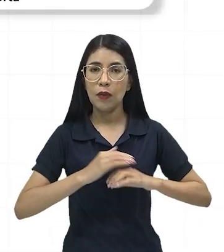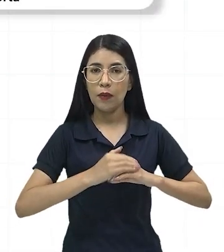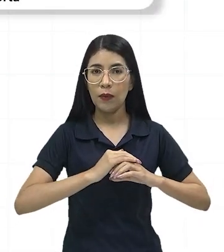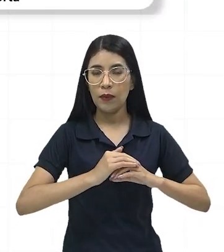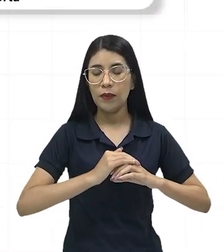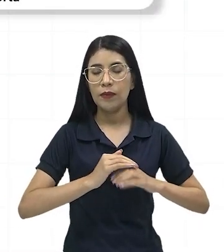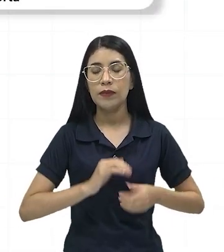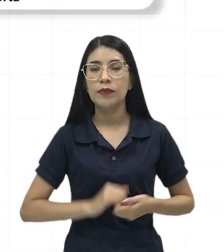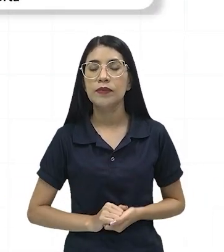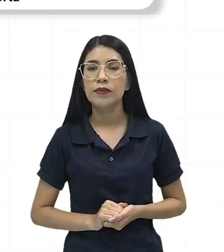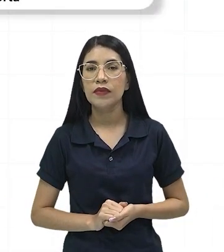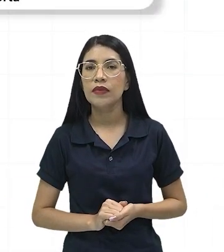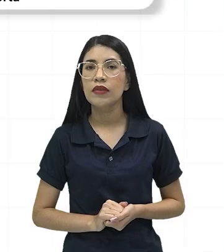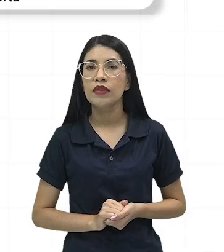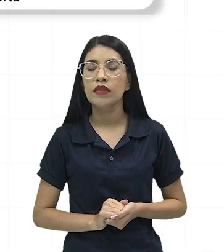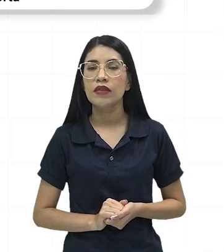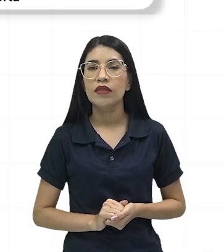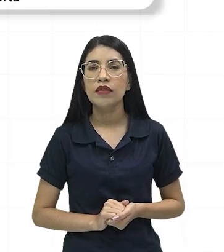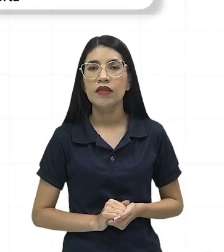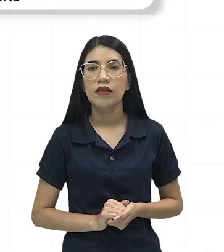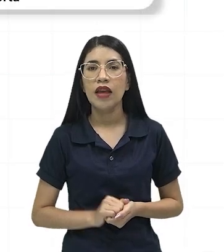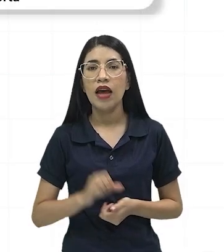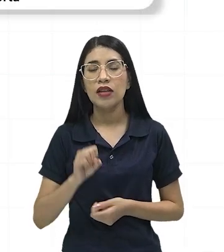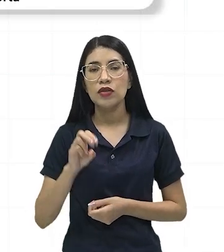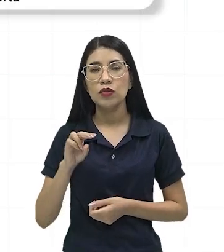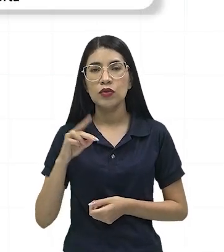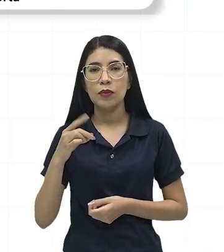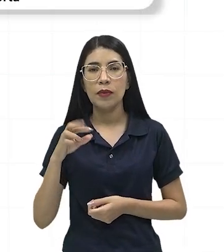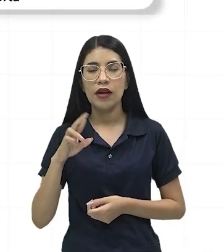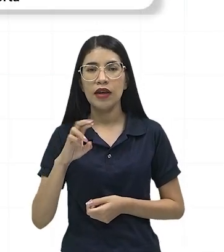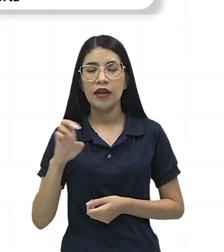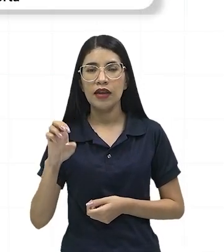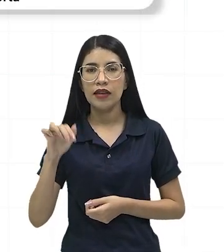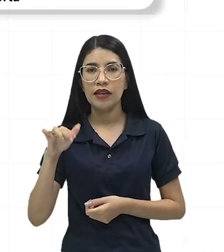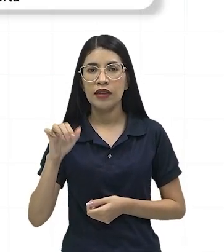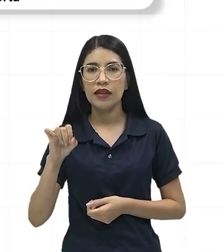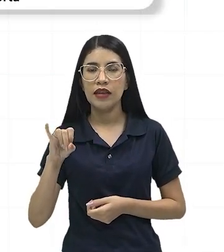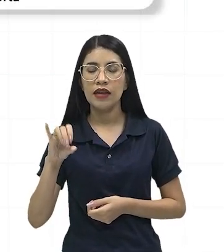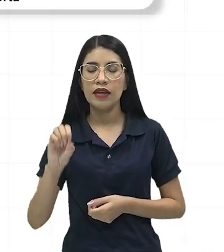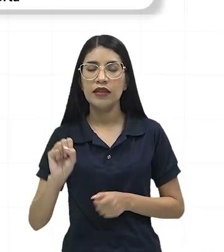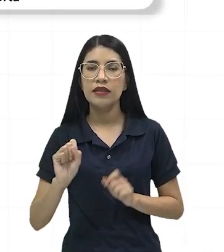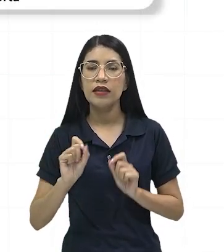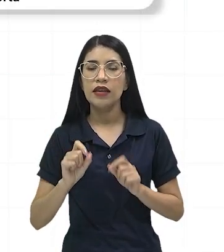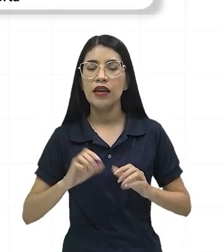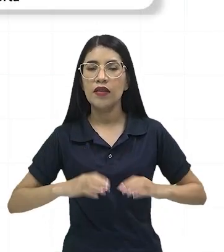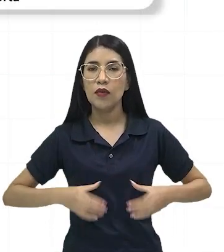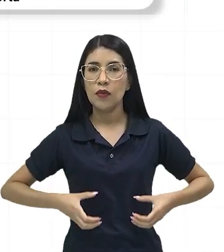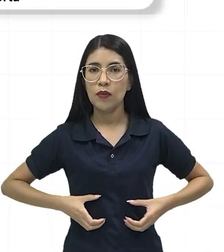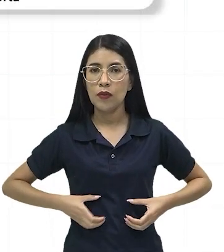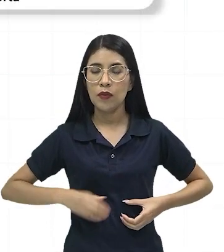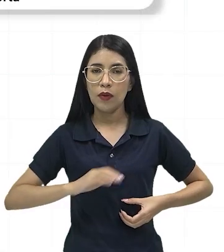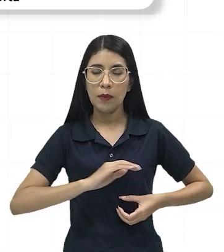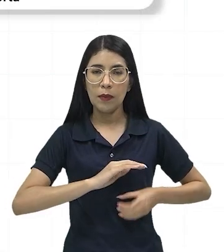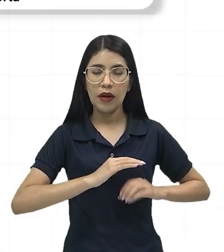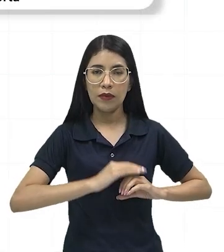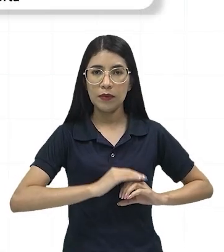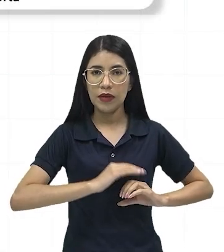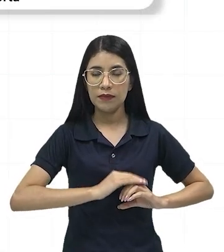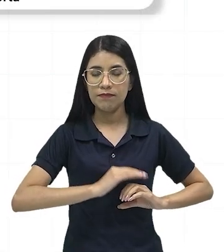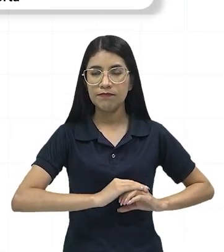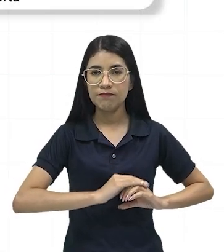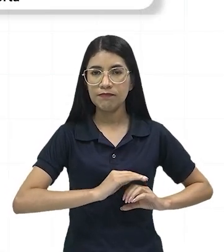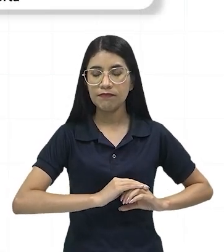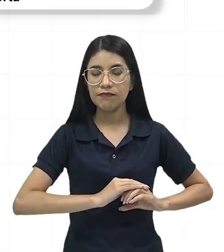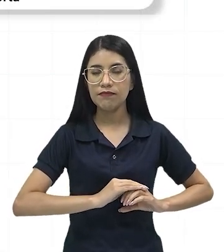suprarrenais, tá? Então, as suprarrenais, elas ficam ali, ó, na parte